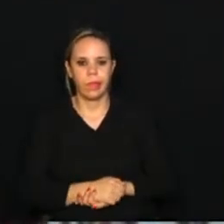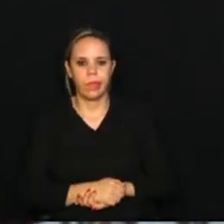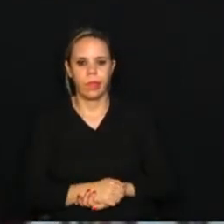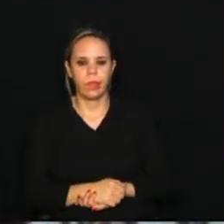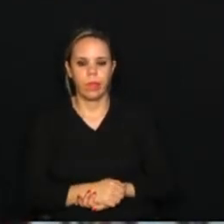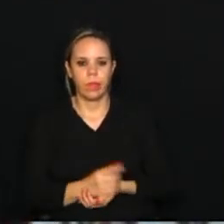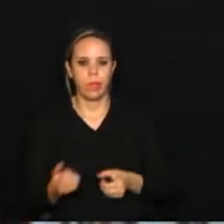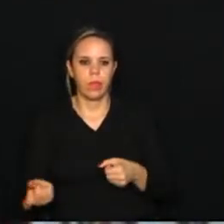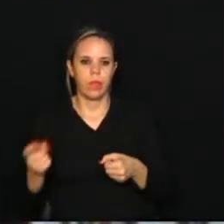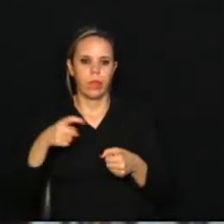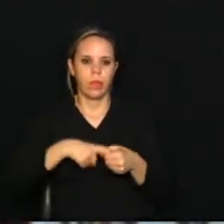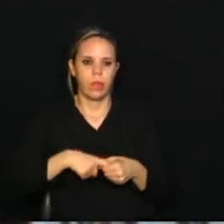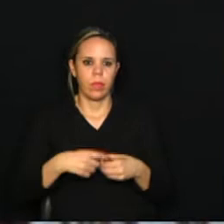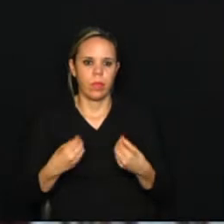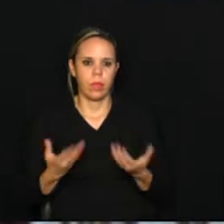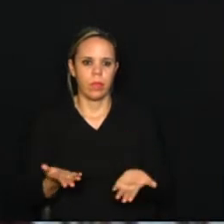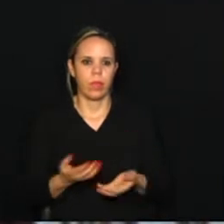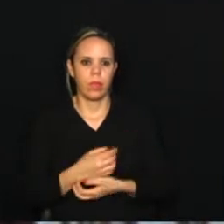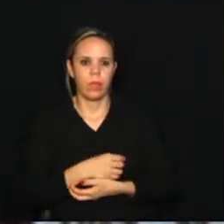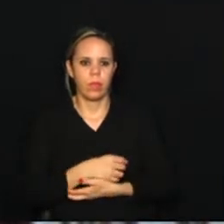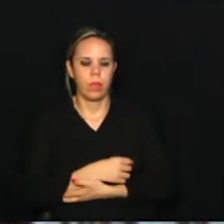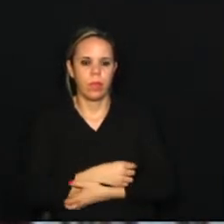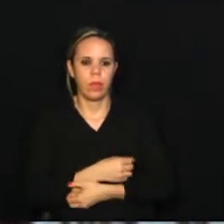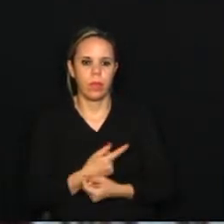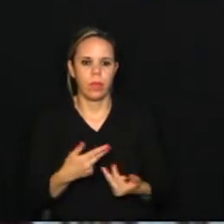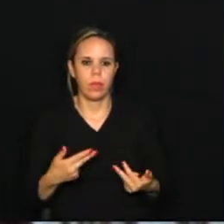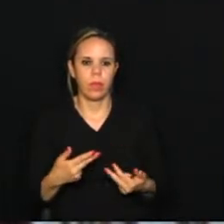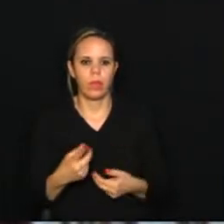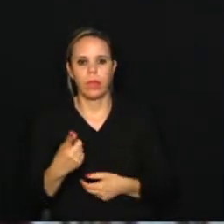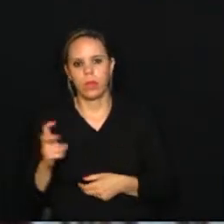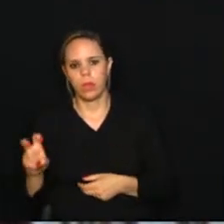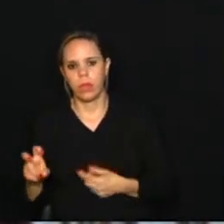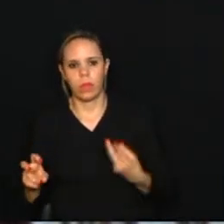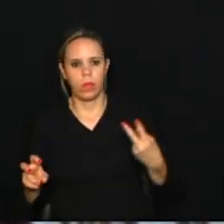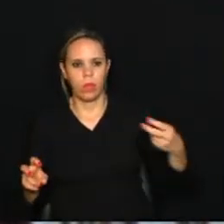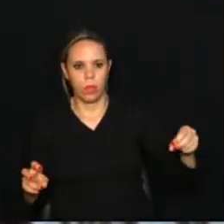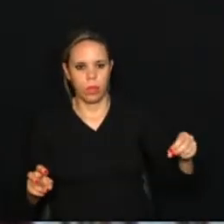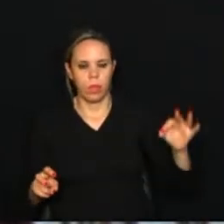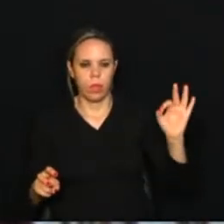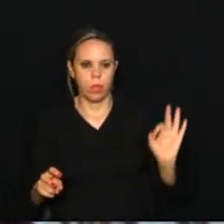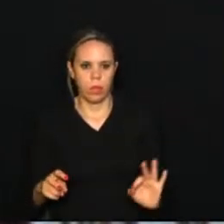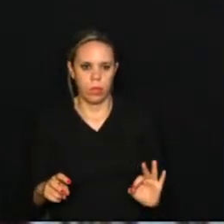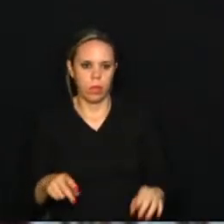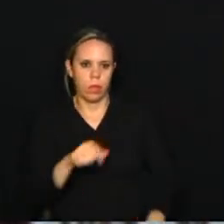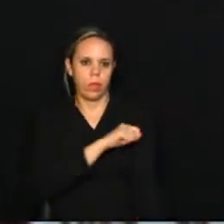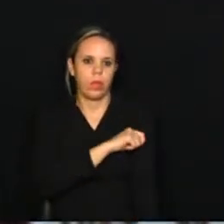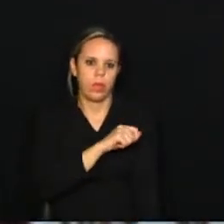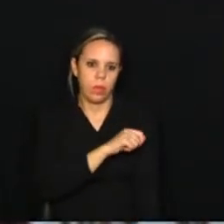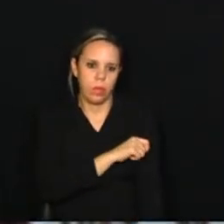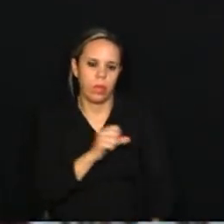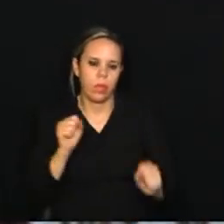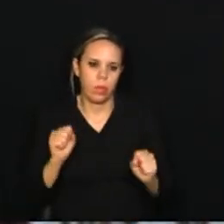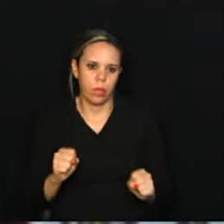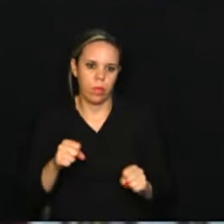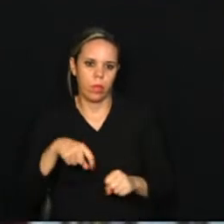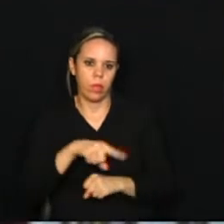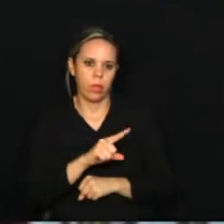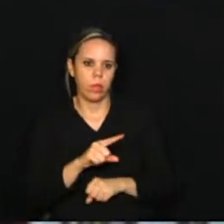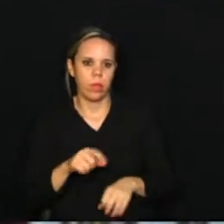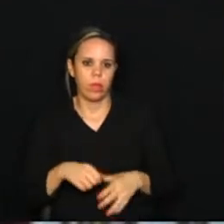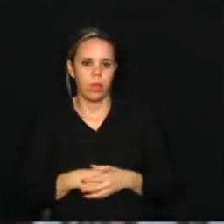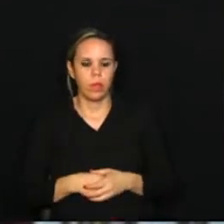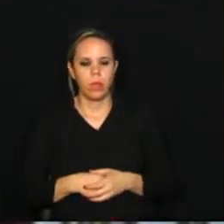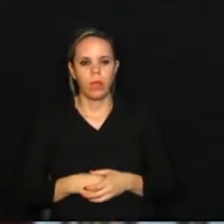o retorno se deu com algo entre 15% e 20% dos alunos que poderiam ir.